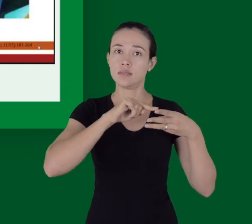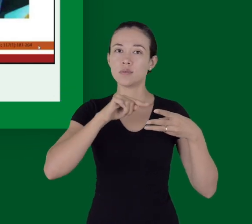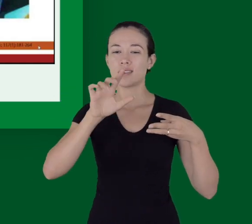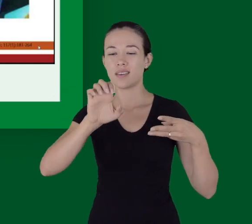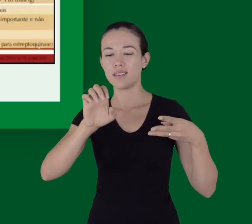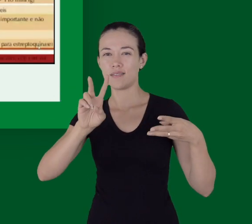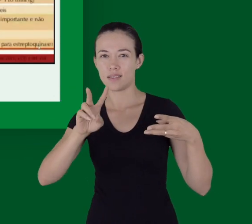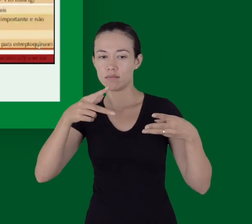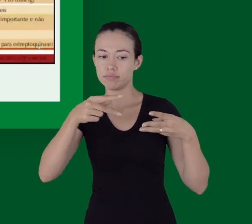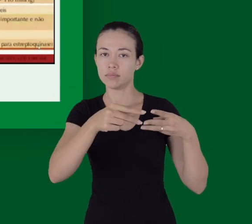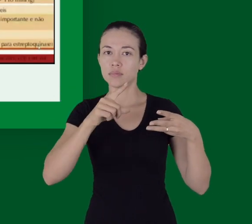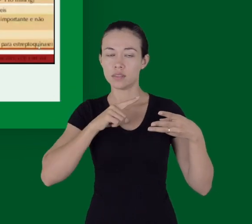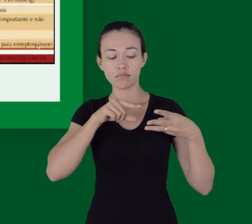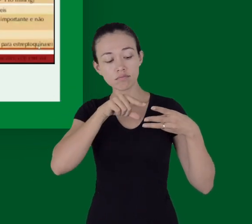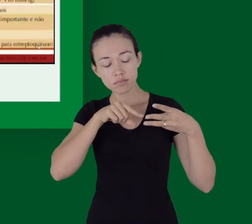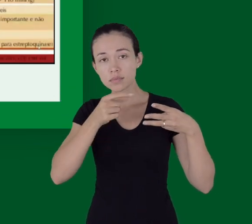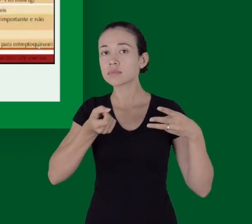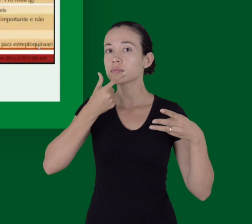atenolol também.